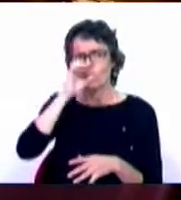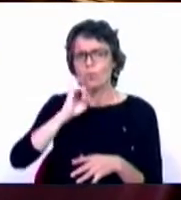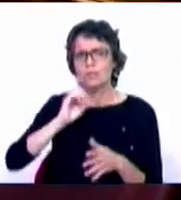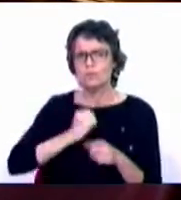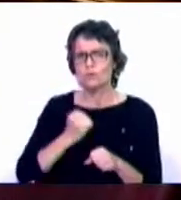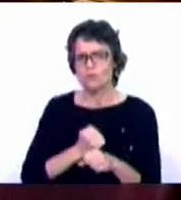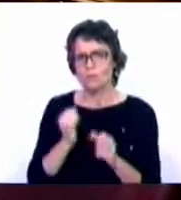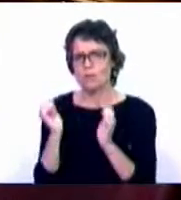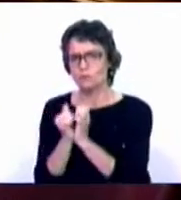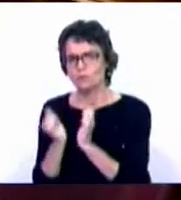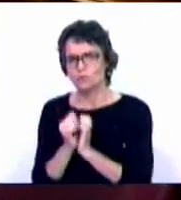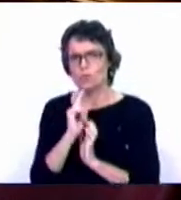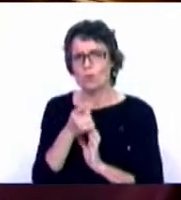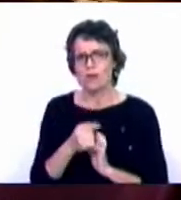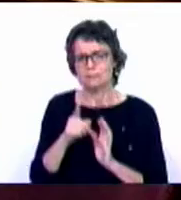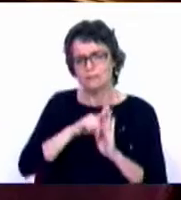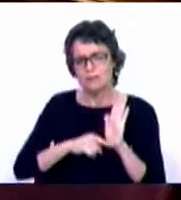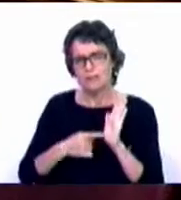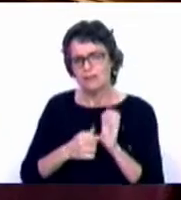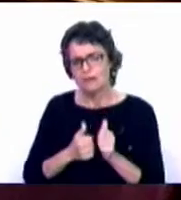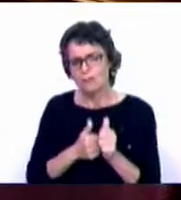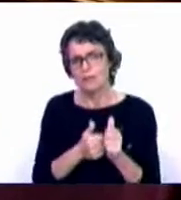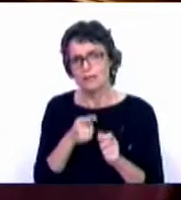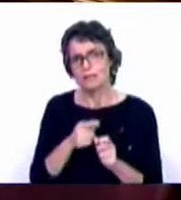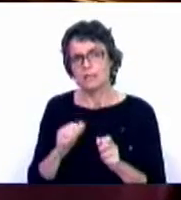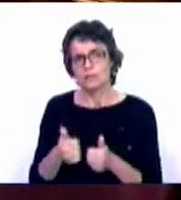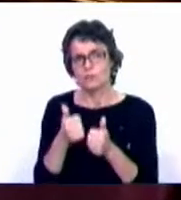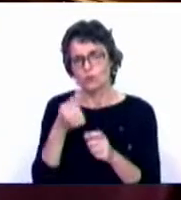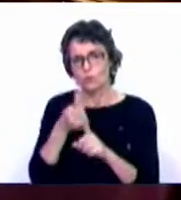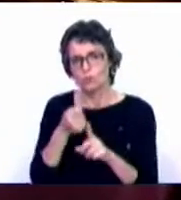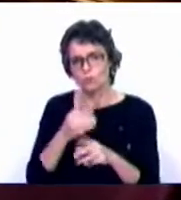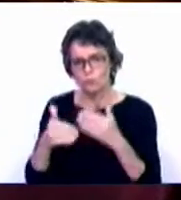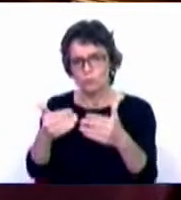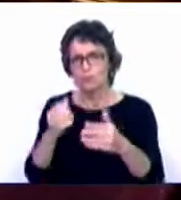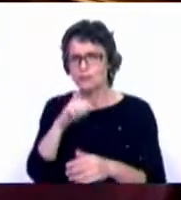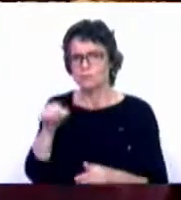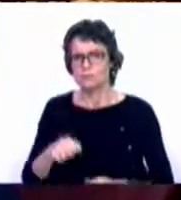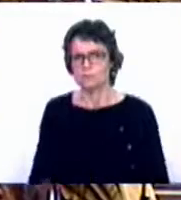adotadas para a proteção social vão continuar a ser a melhor arma para vencermos esta batalha?